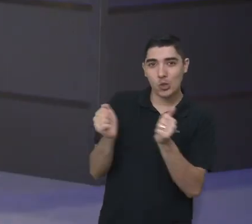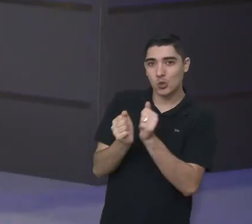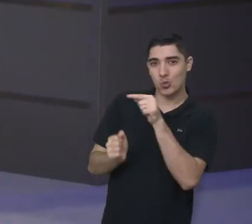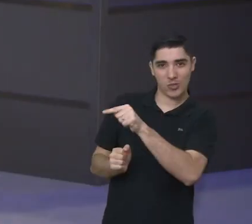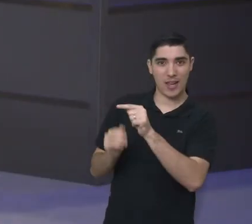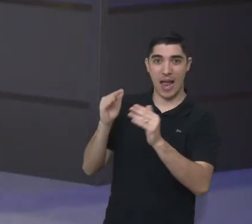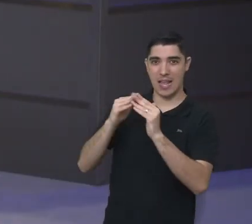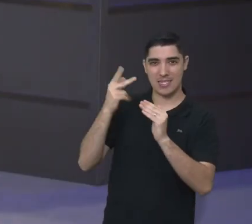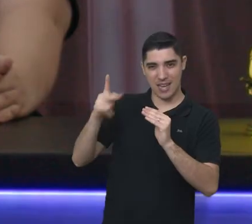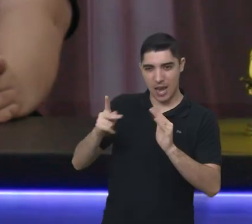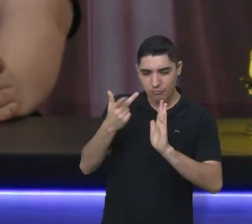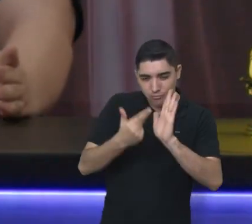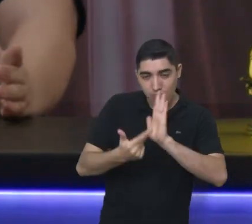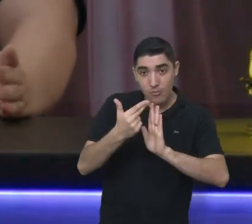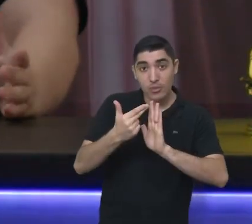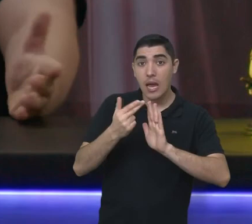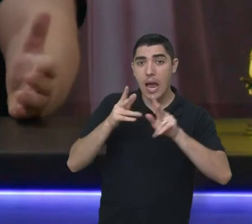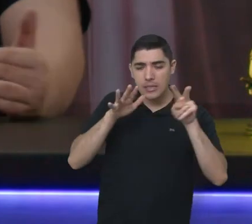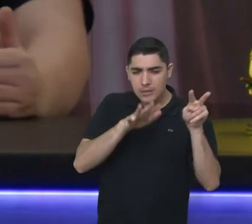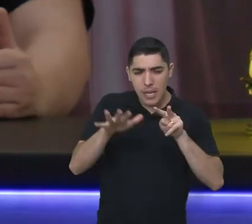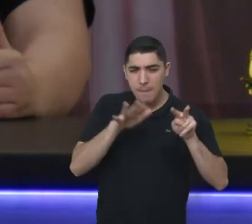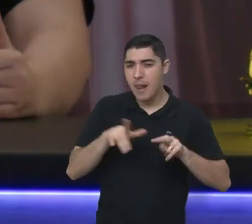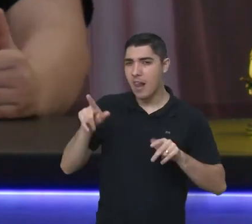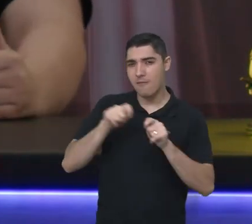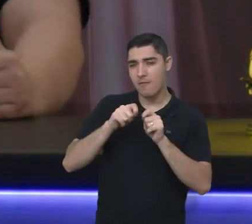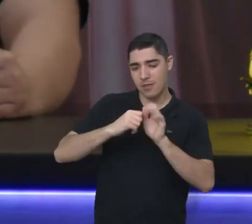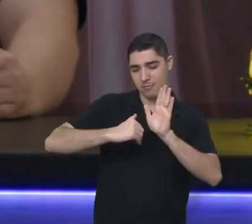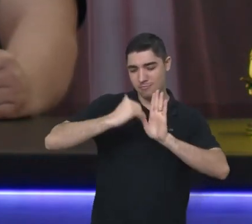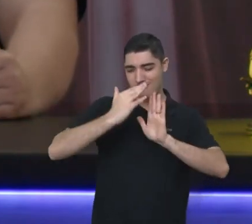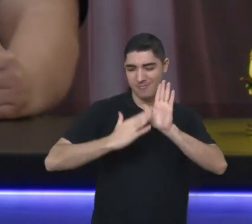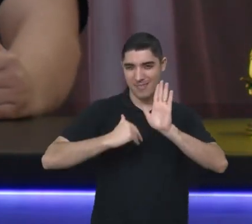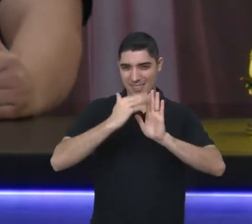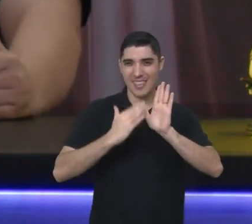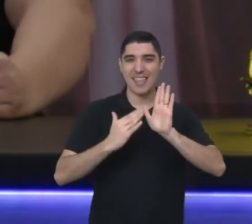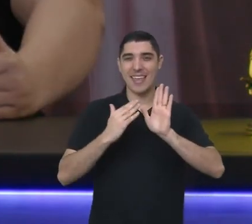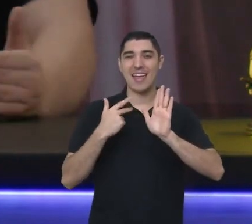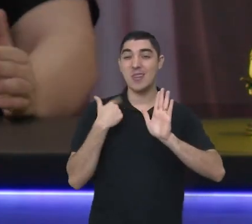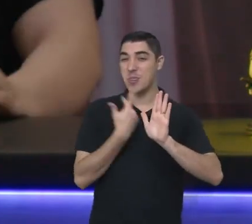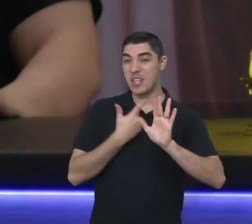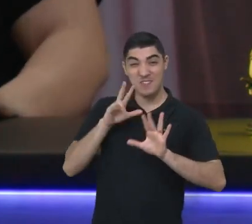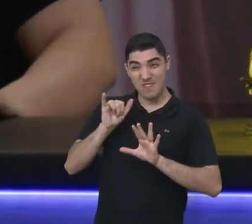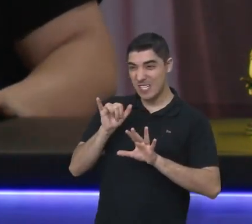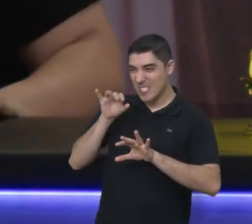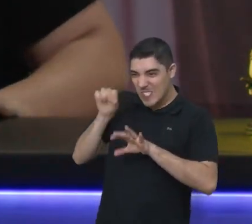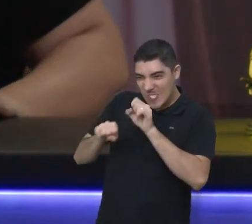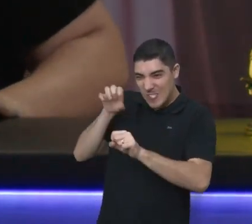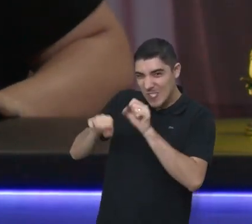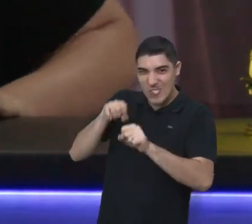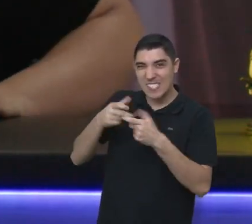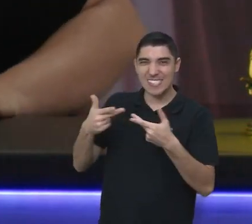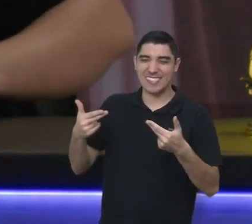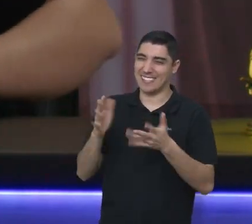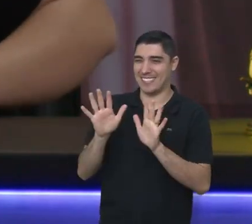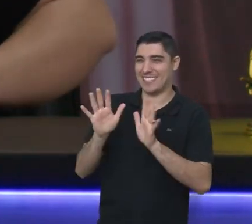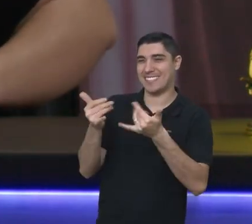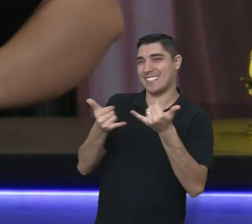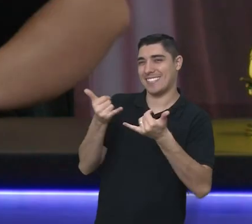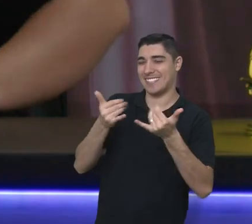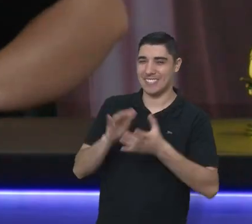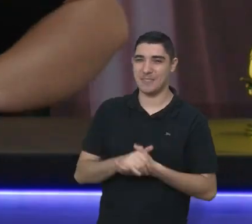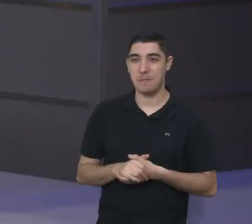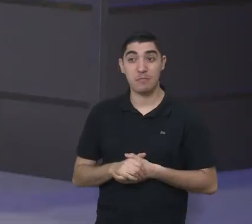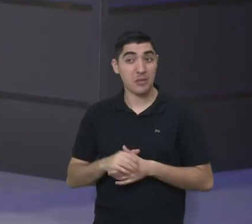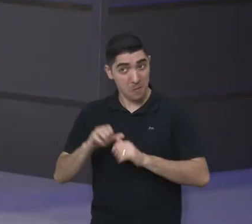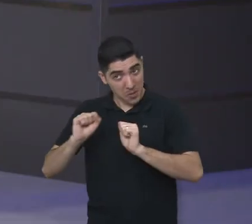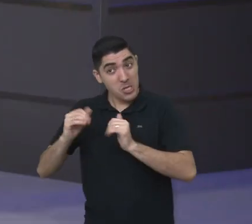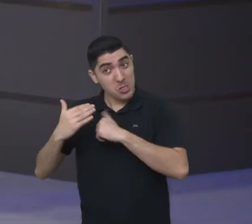Fernanda Segolin. Toda semana ela vai estar pintando um quadro pra gente, a gente vai sugar ela até o último aqui. Brincadeira, Fernanda.